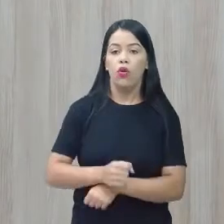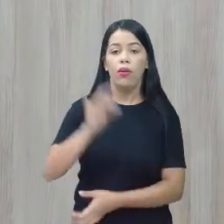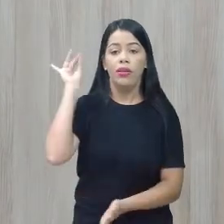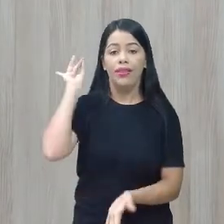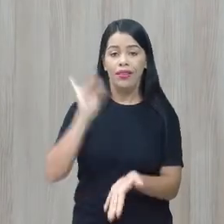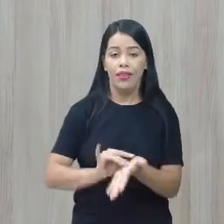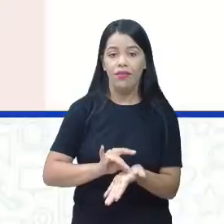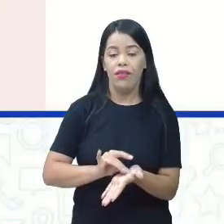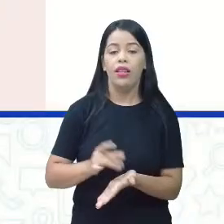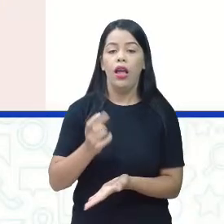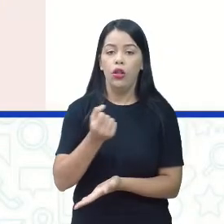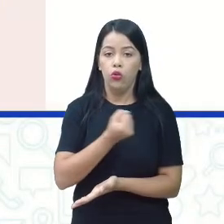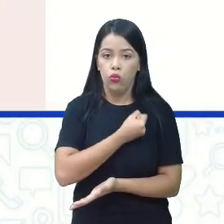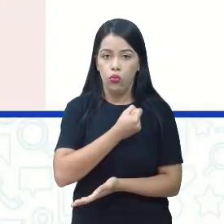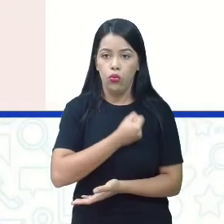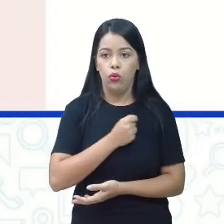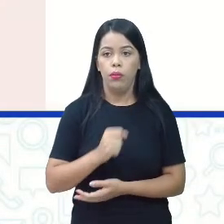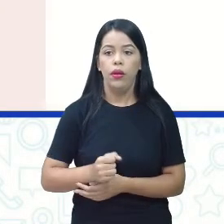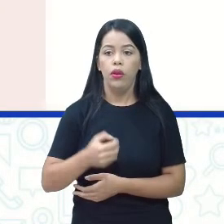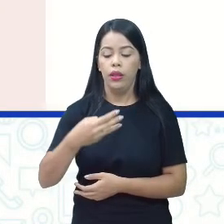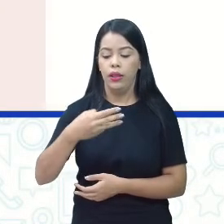real desse número sendo